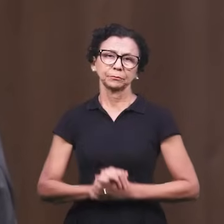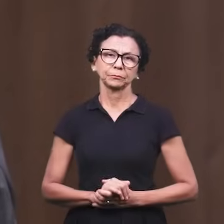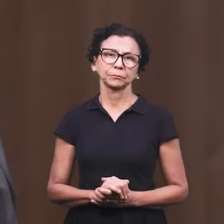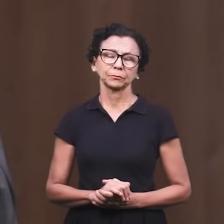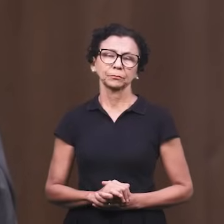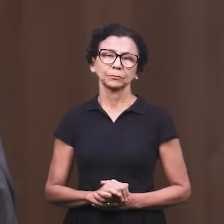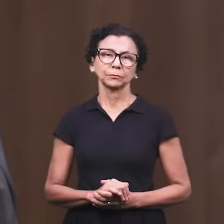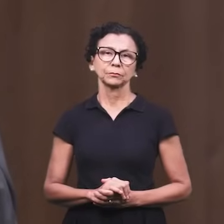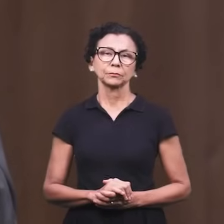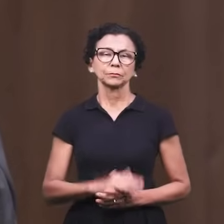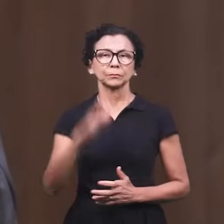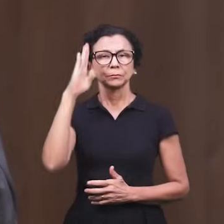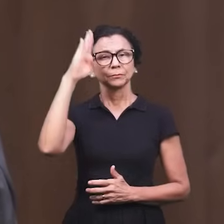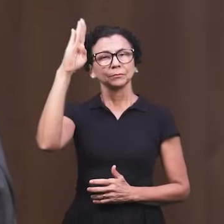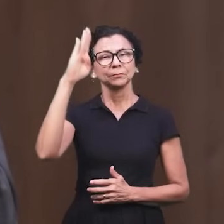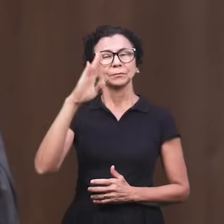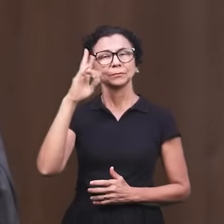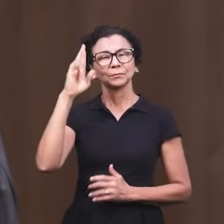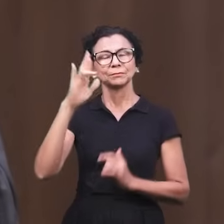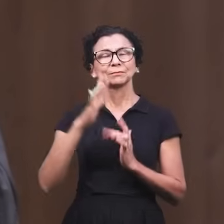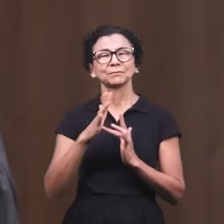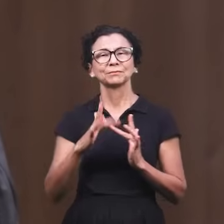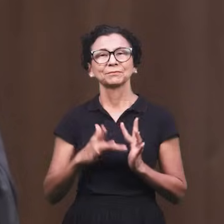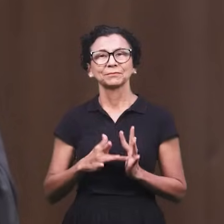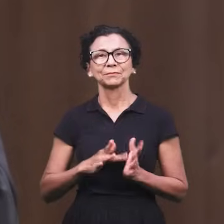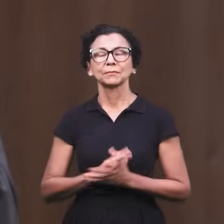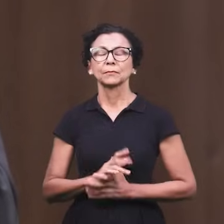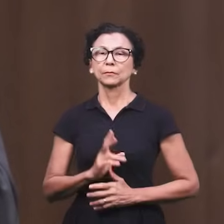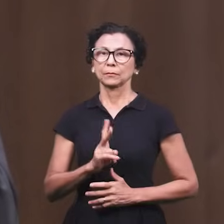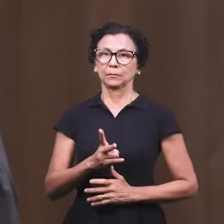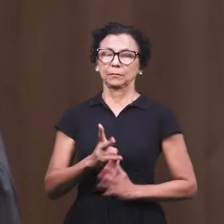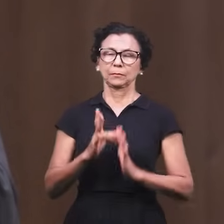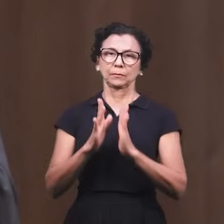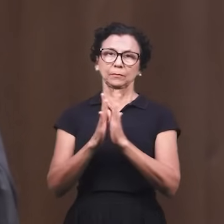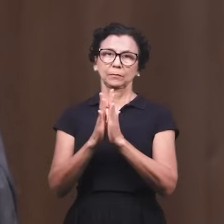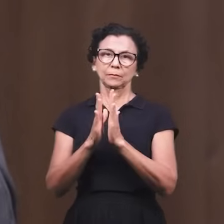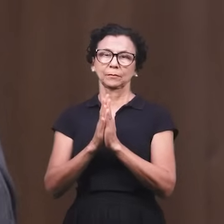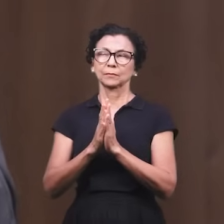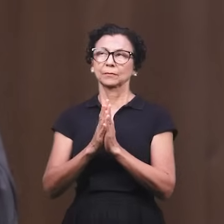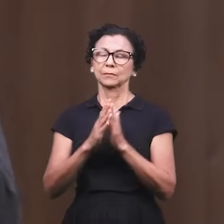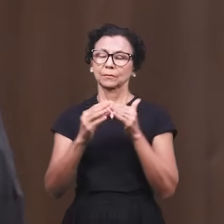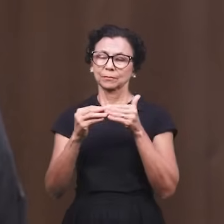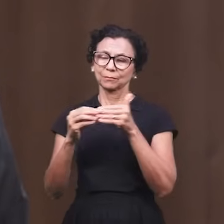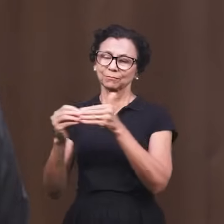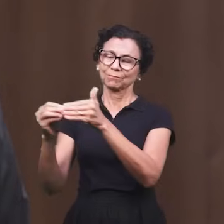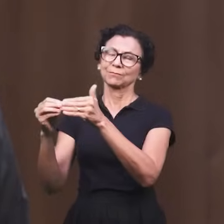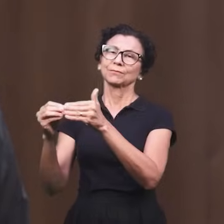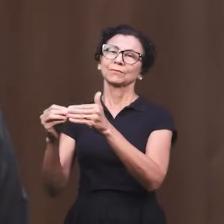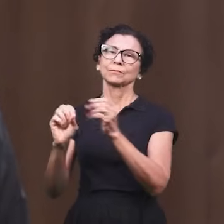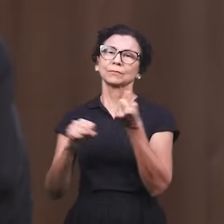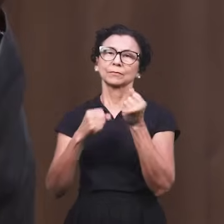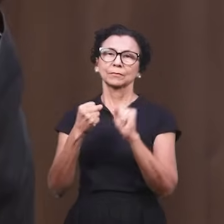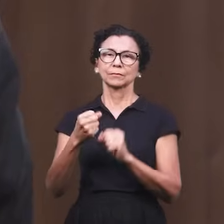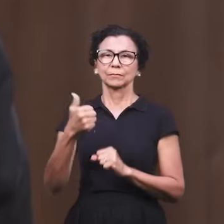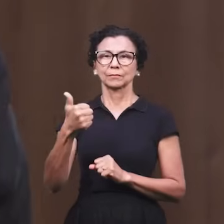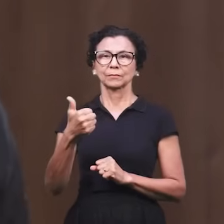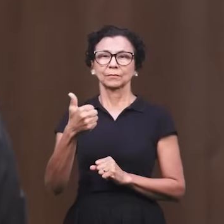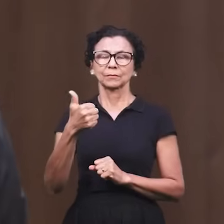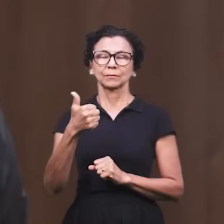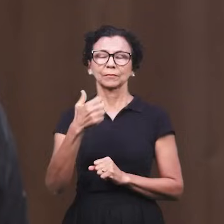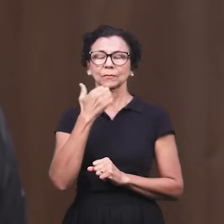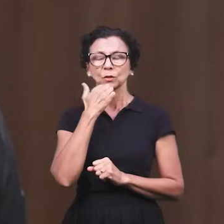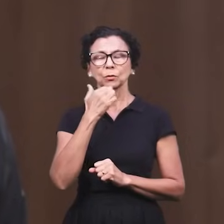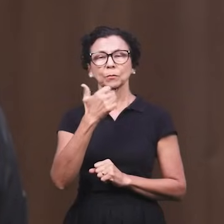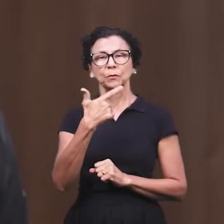é esse desejo de viver a fé, e na oração o Senhor vai te conduzir nesse caminho. Salmo 23, de Davi também.